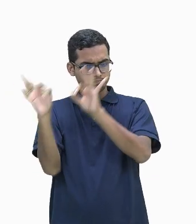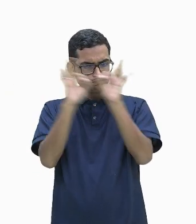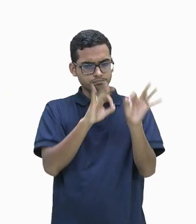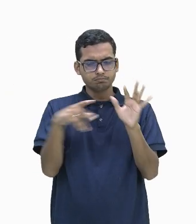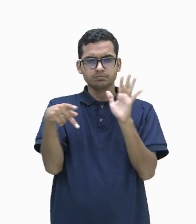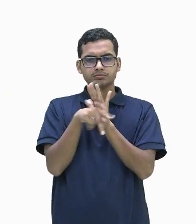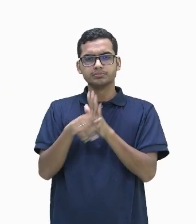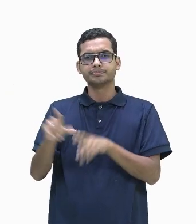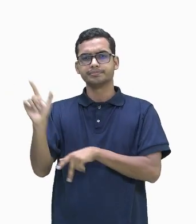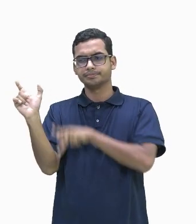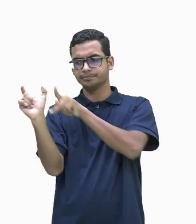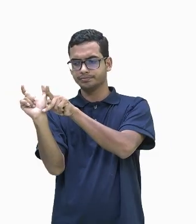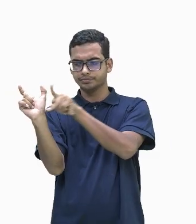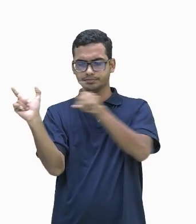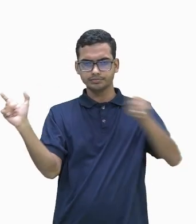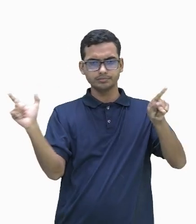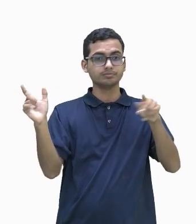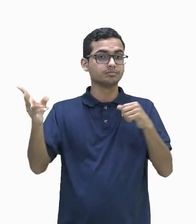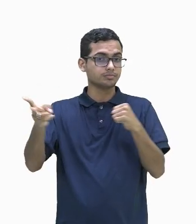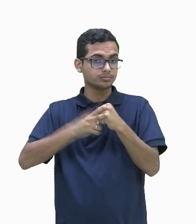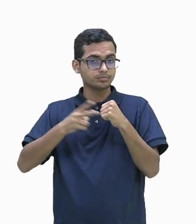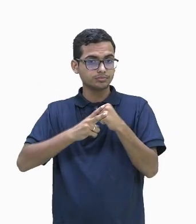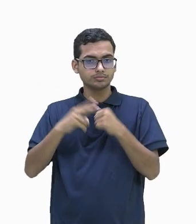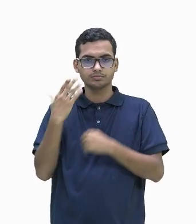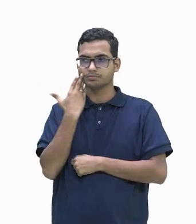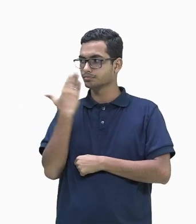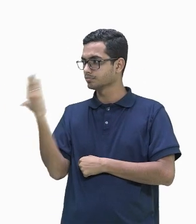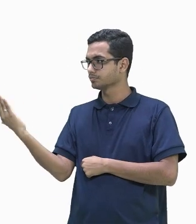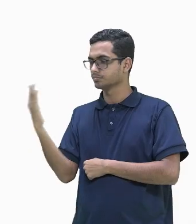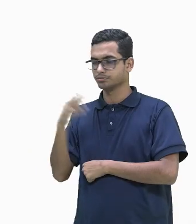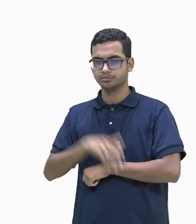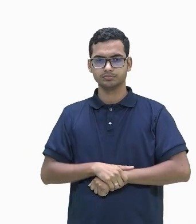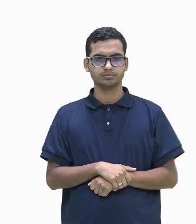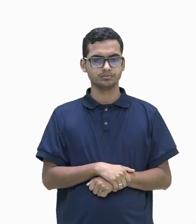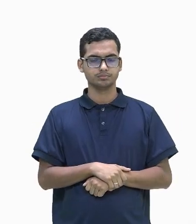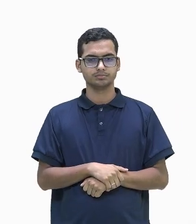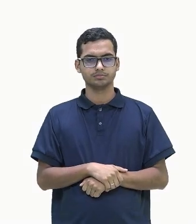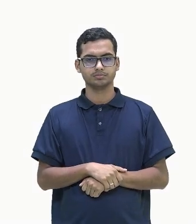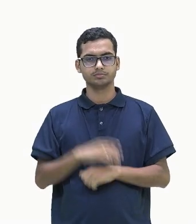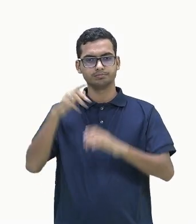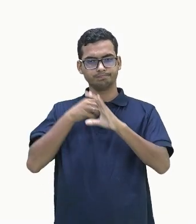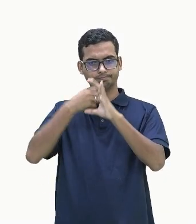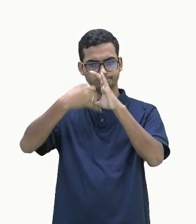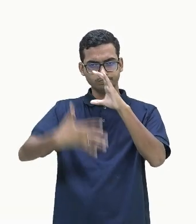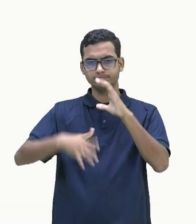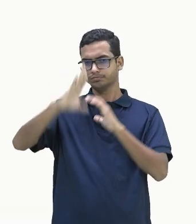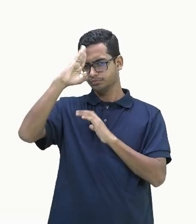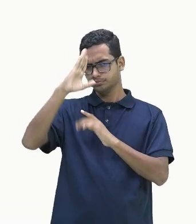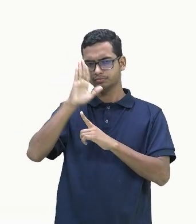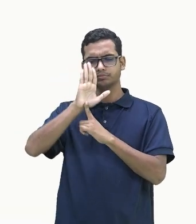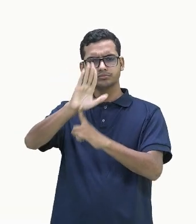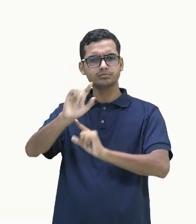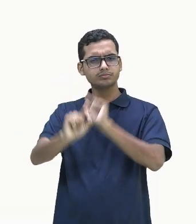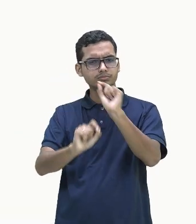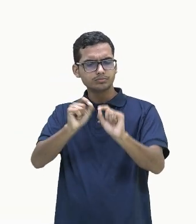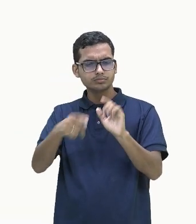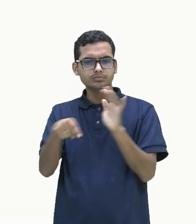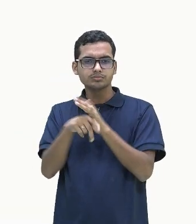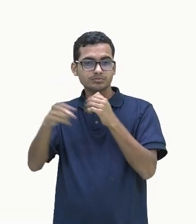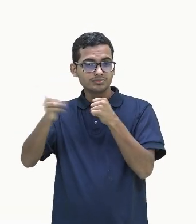verbal. O predicado verbal, ele se caracteriza por apresentar aquilo que nós chamamos de